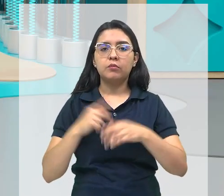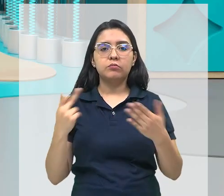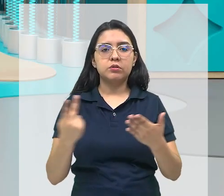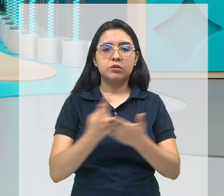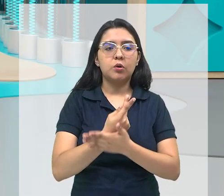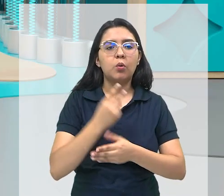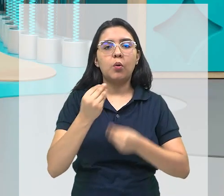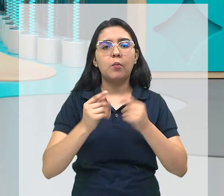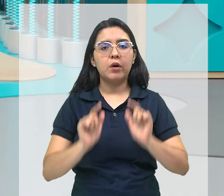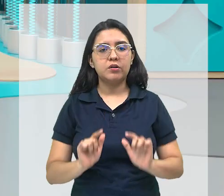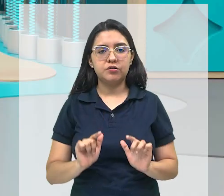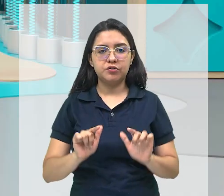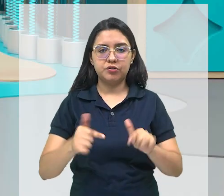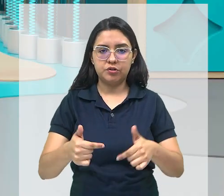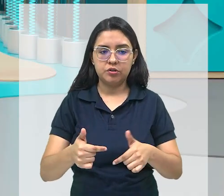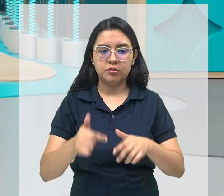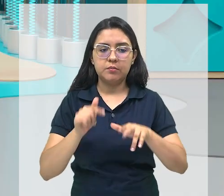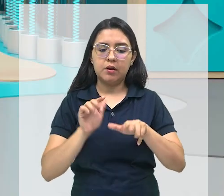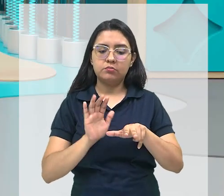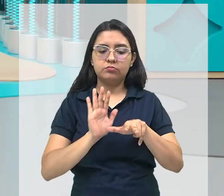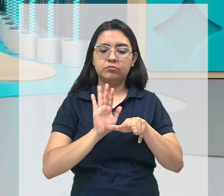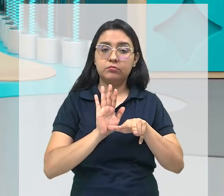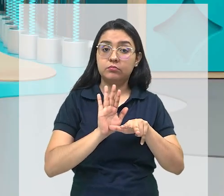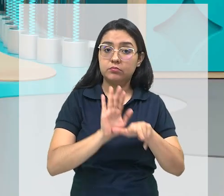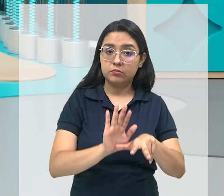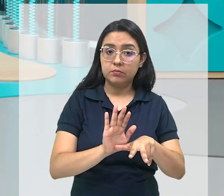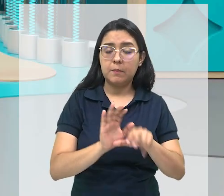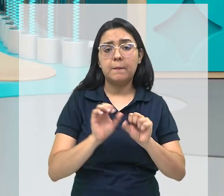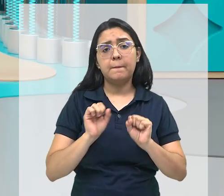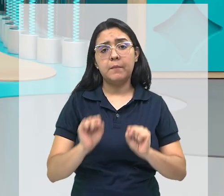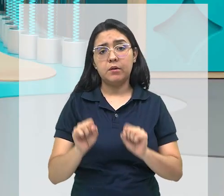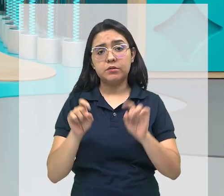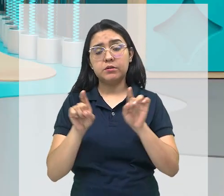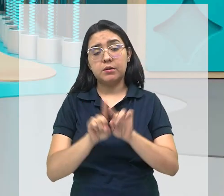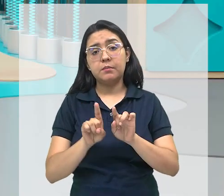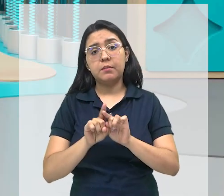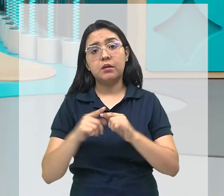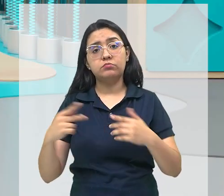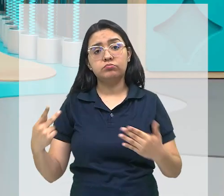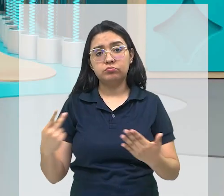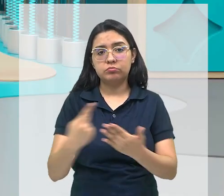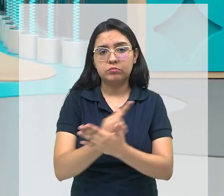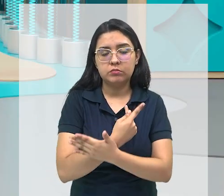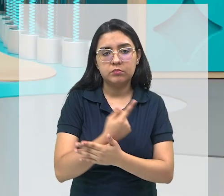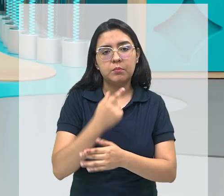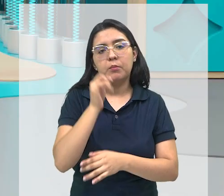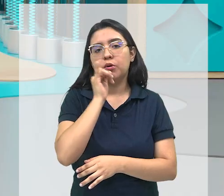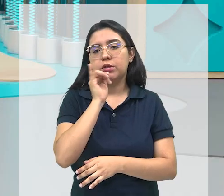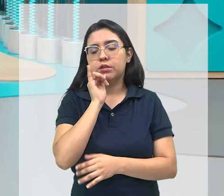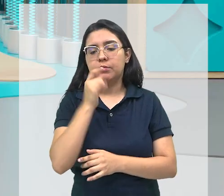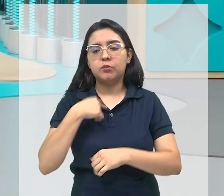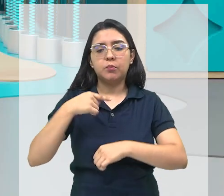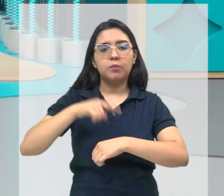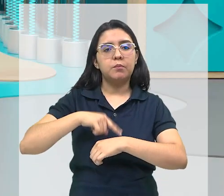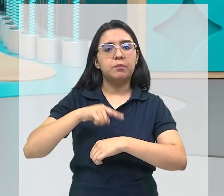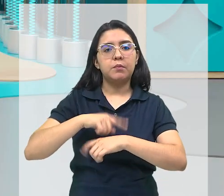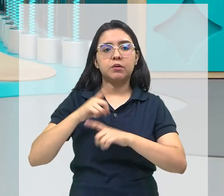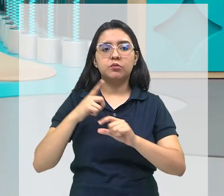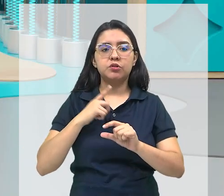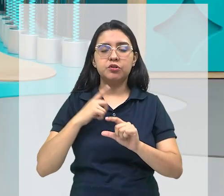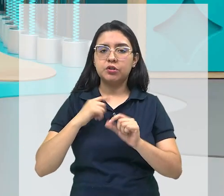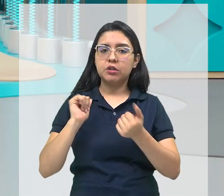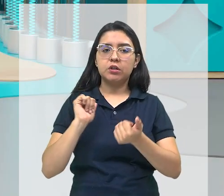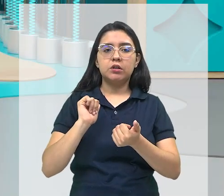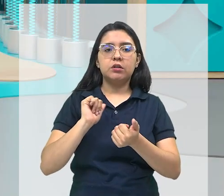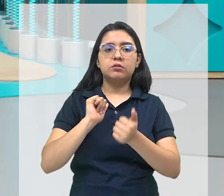como atuar diante dessas situações, uma vez que você pode também se acidentar durante práticas de atividade física,